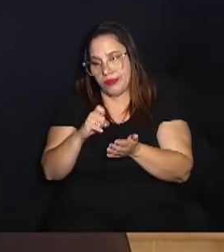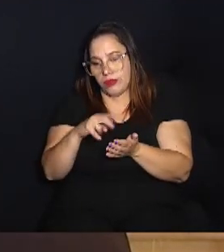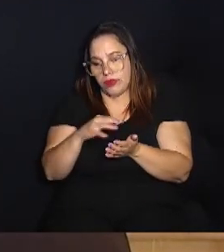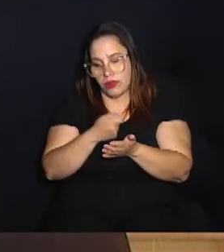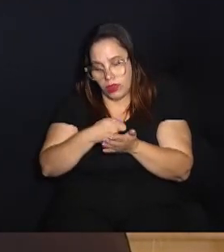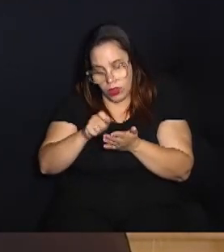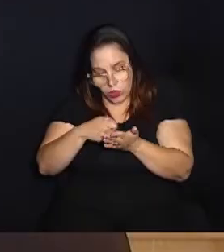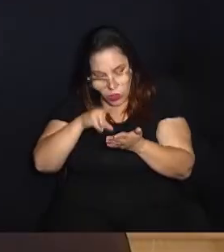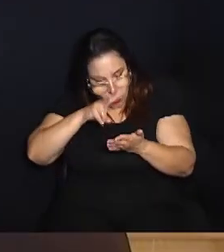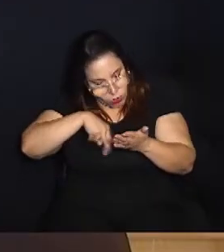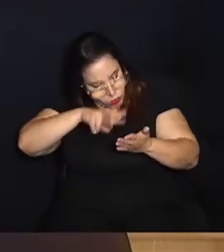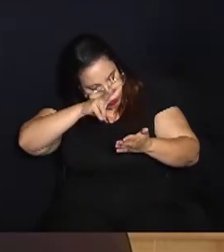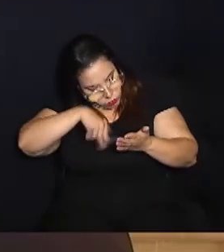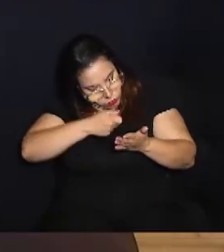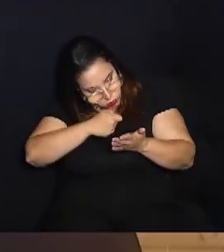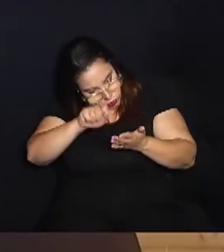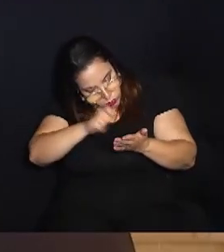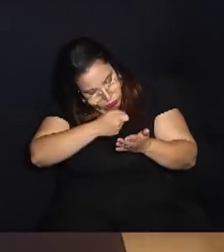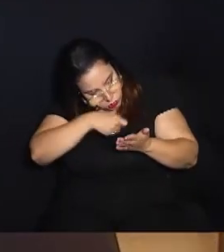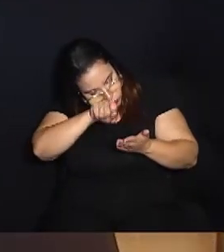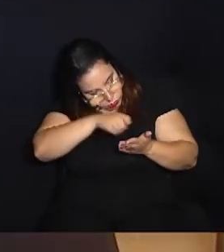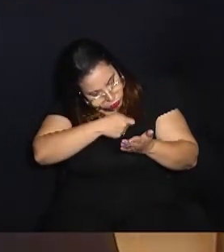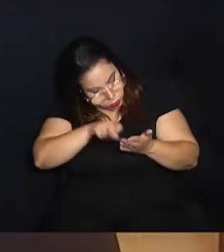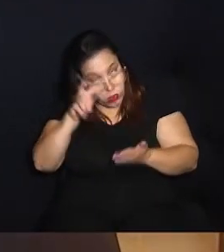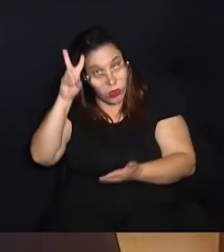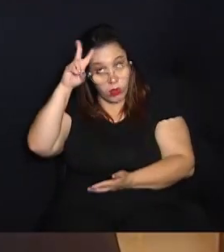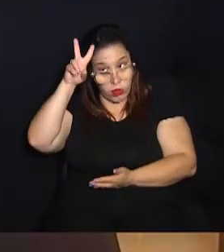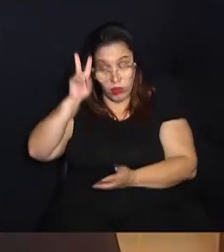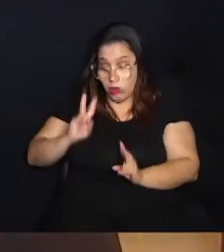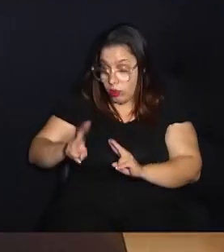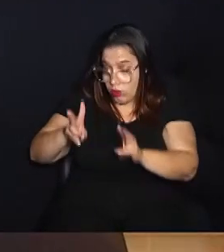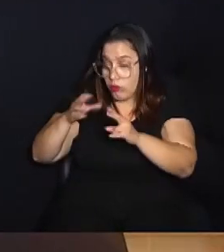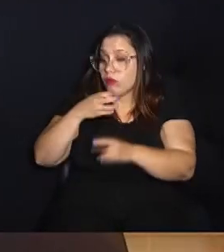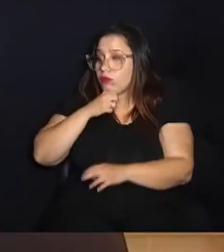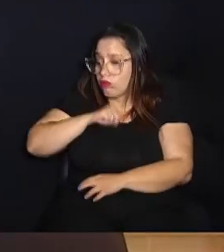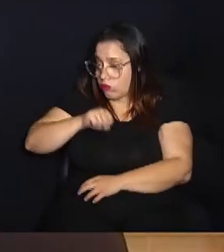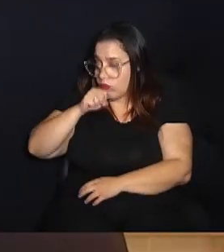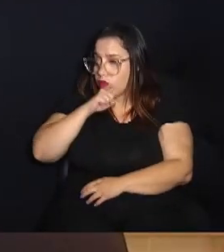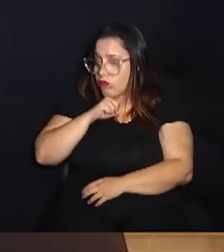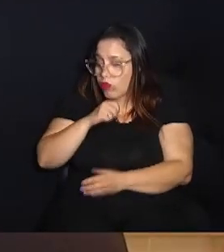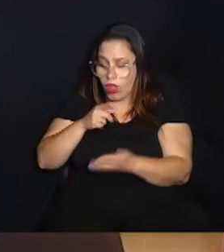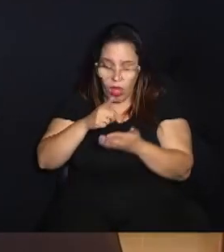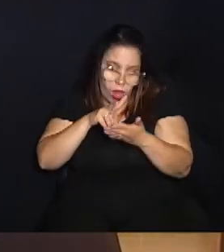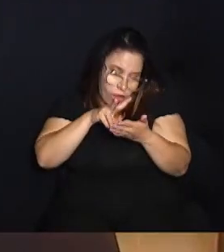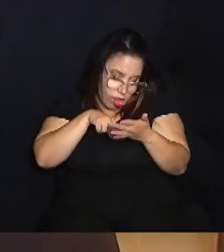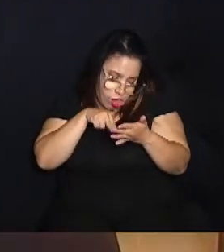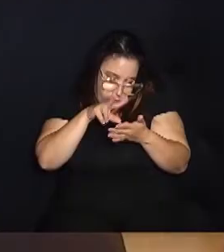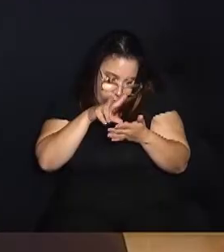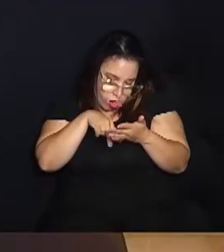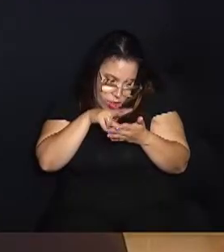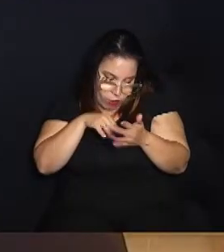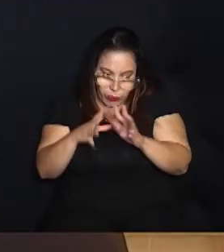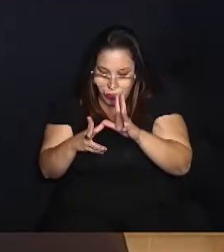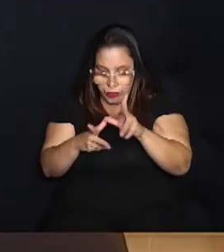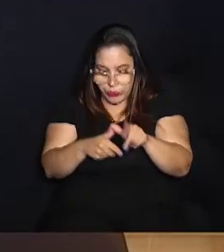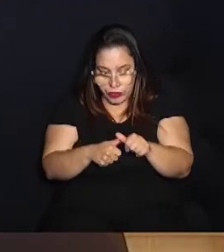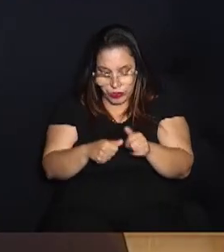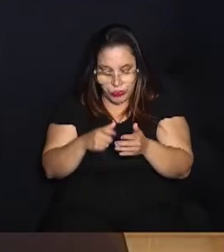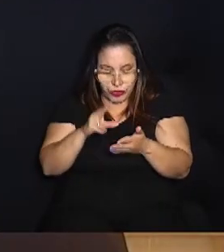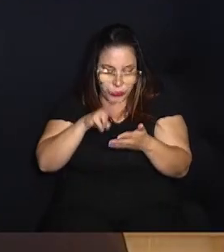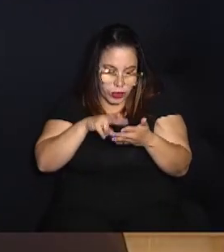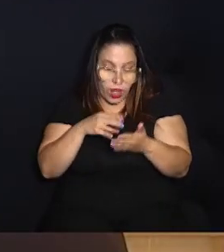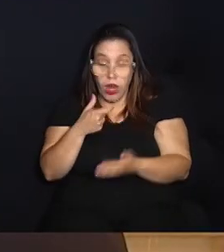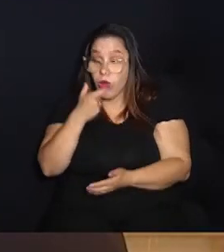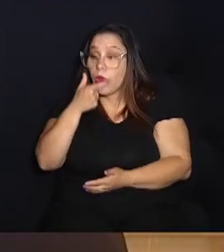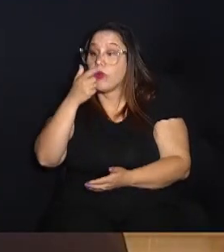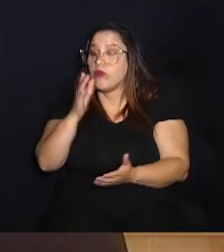meio da leitura, por meio da escrita, lembrando sempre que para Paulo Freire a leitura do mundo precede a leitura da palavra. E